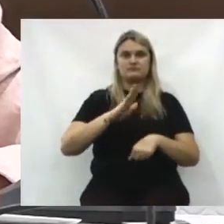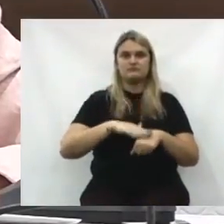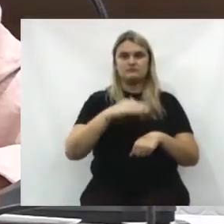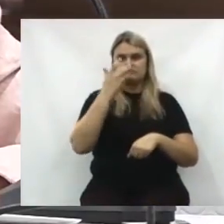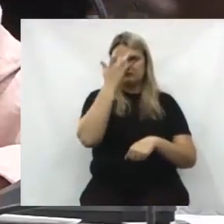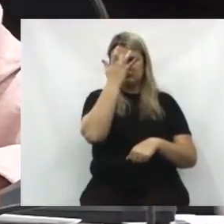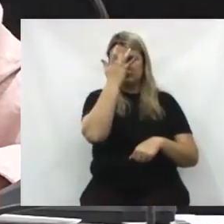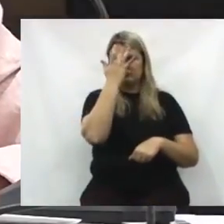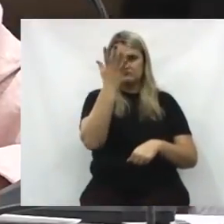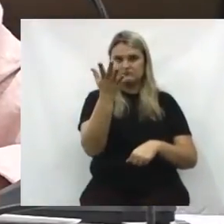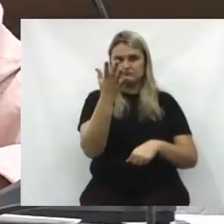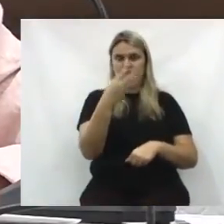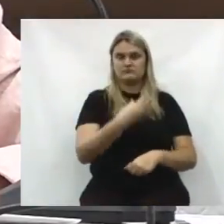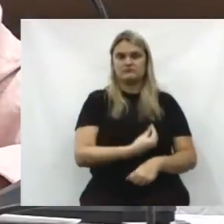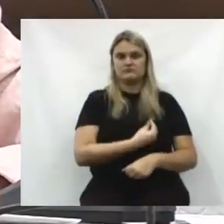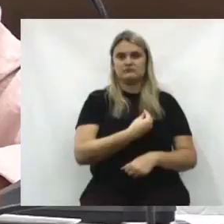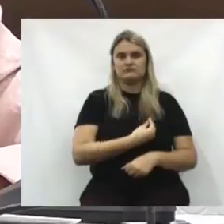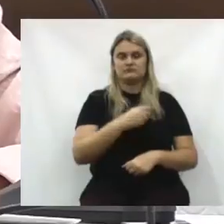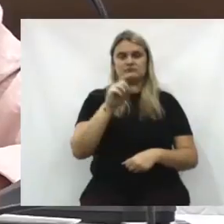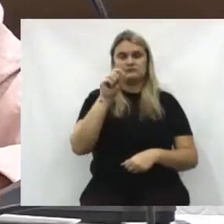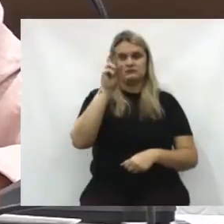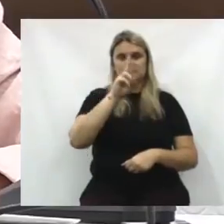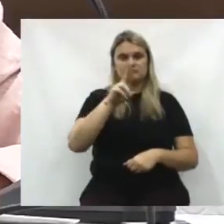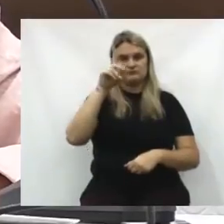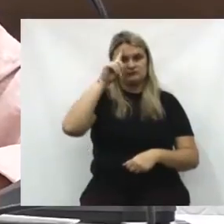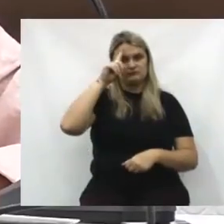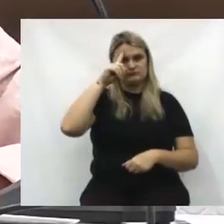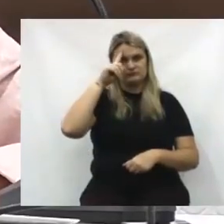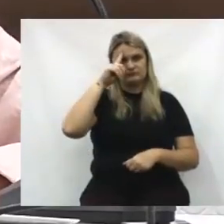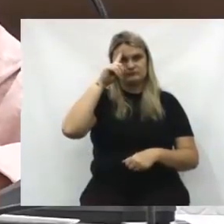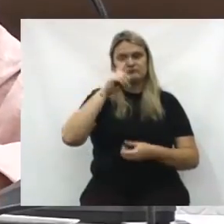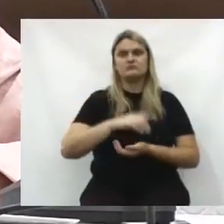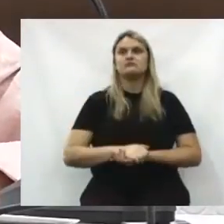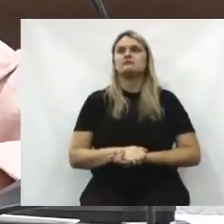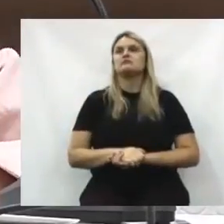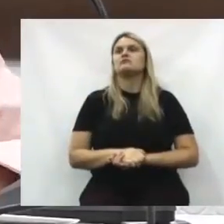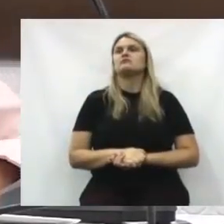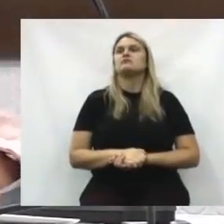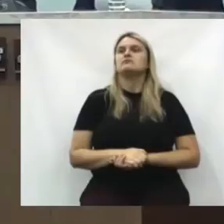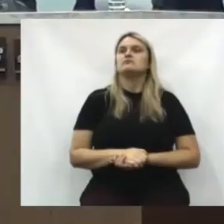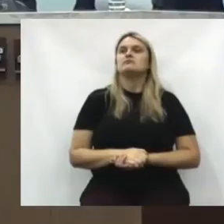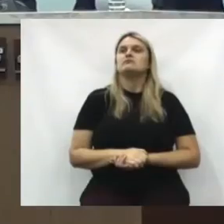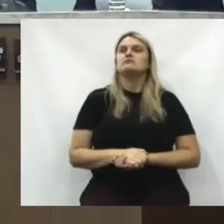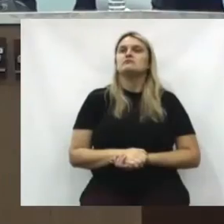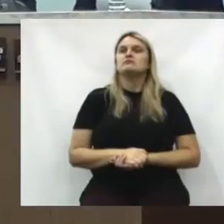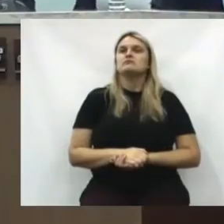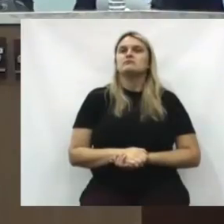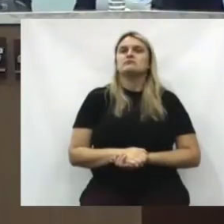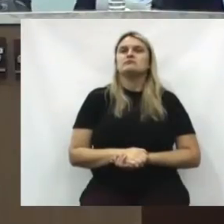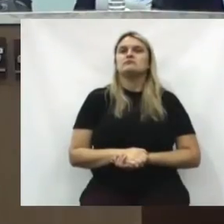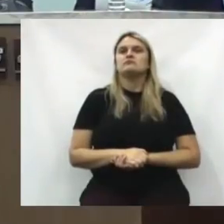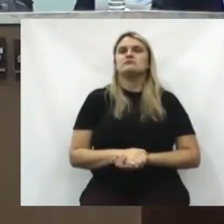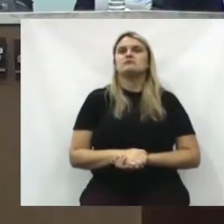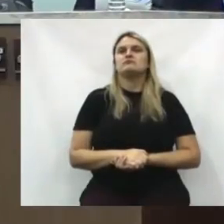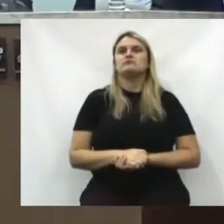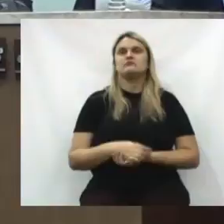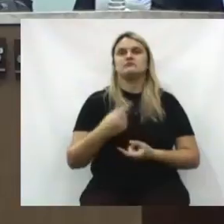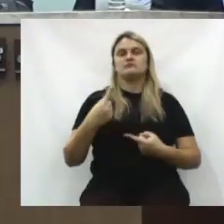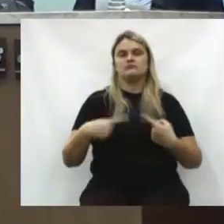essa mudança facilitará e muito a vida dos usuários da mesma.